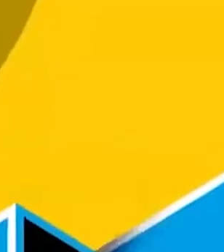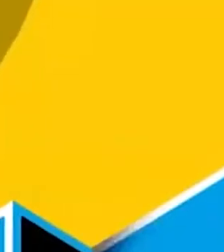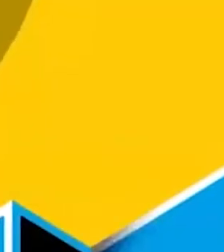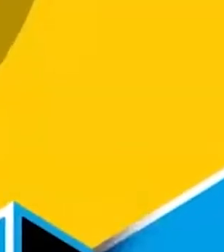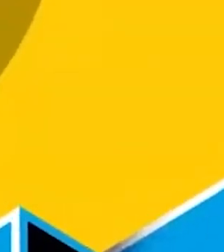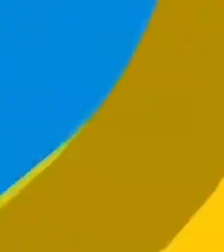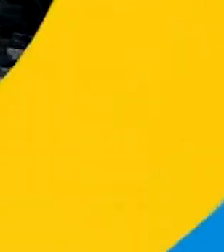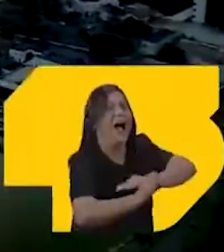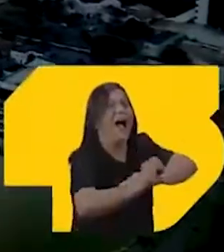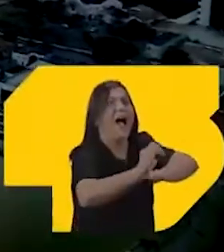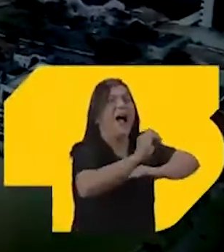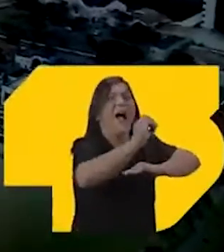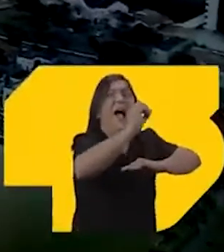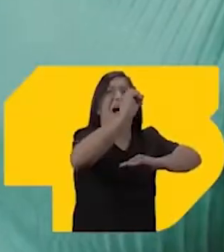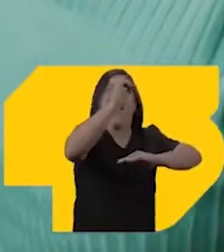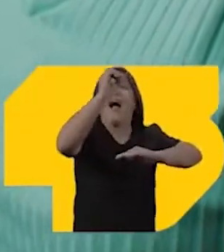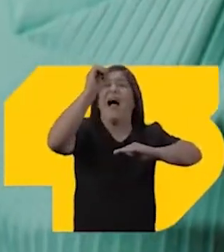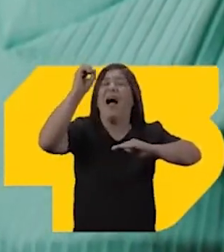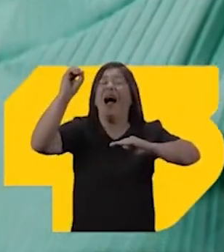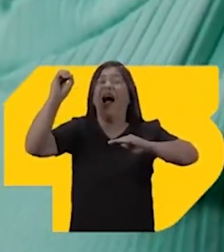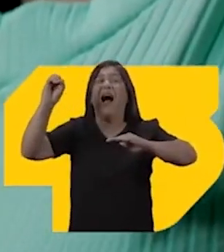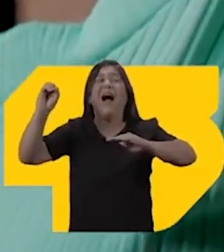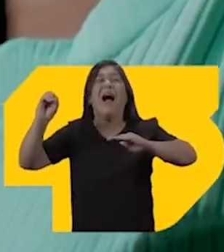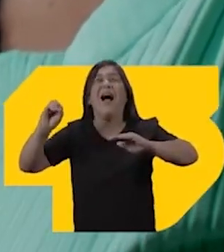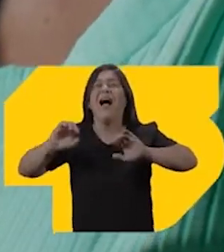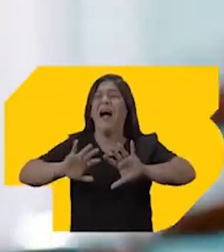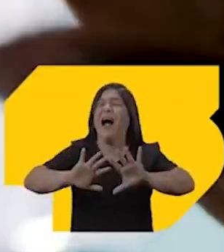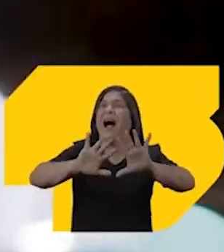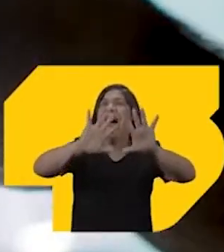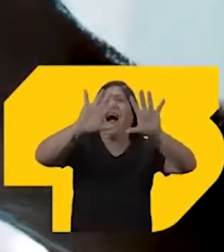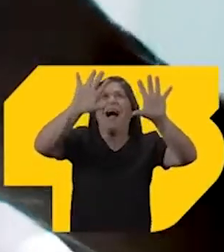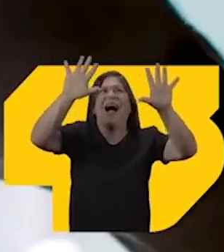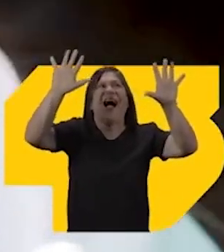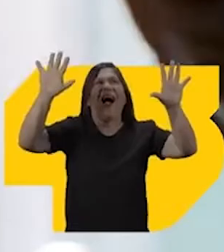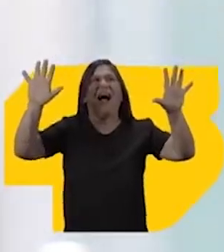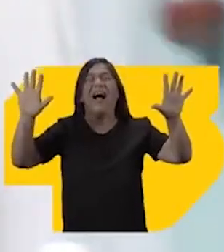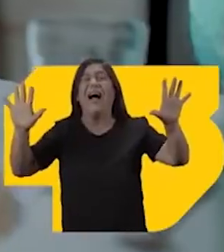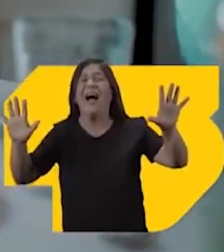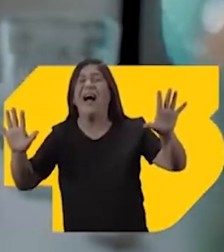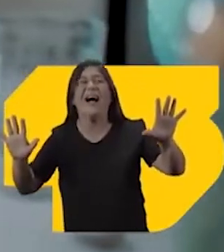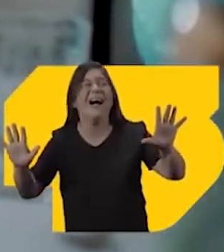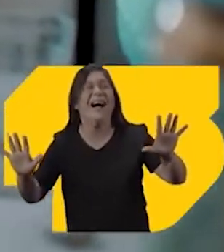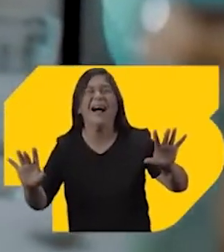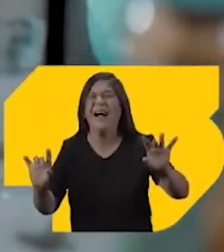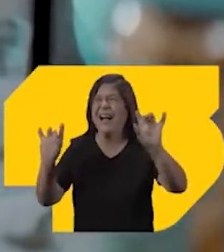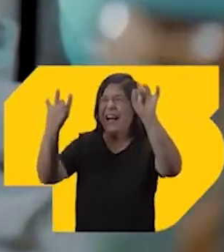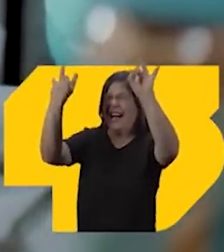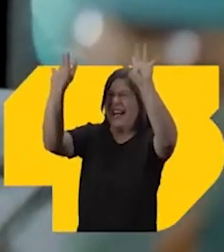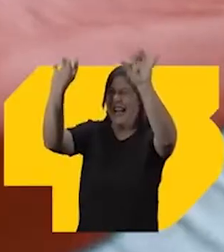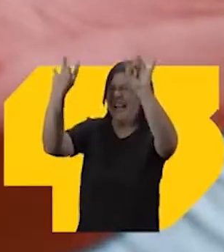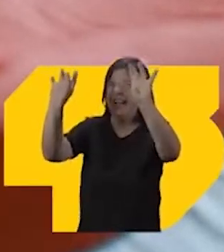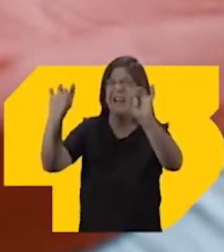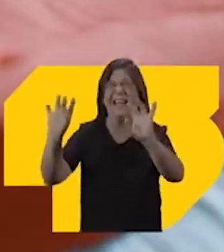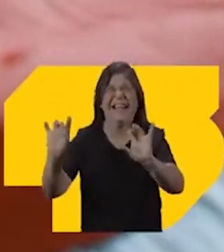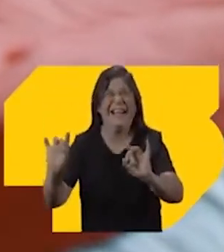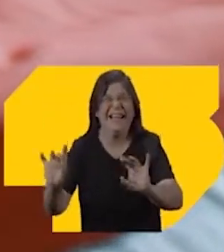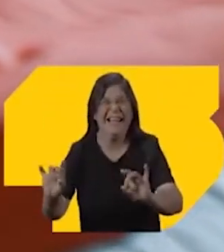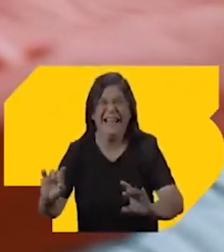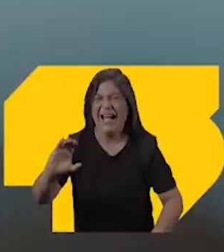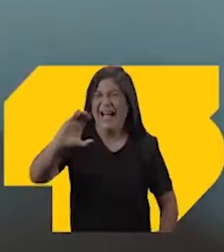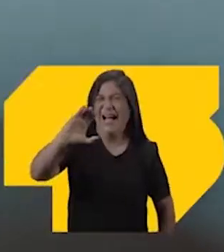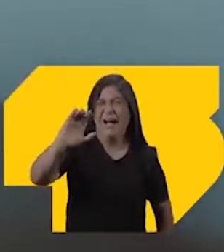45. Chegou o grande dia, o imenso dia, o enorme dia chegou. Dia que